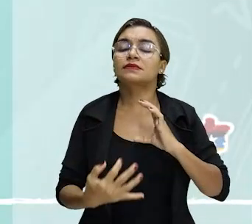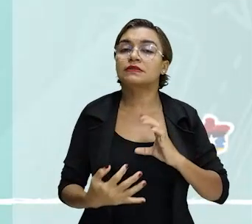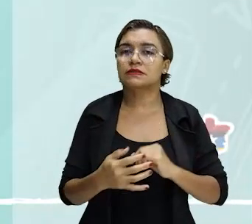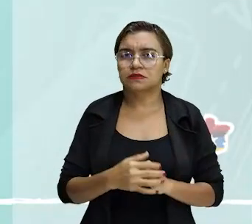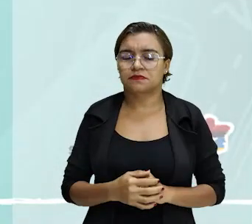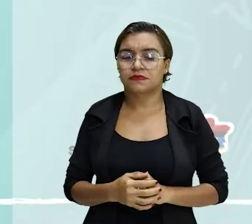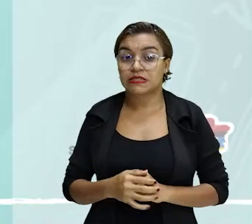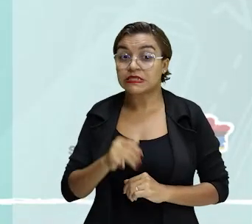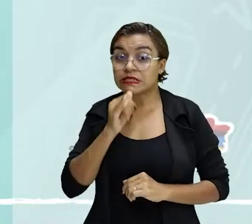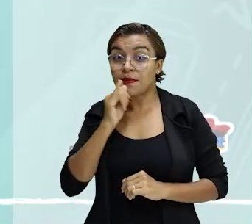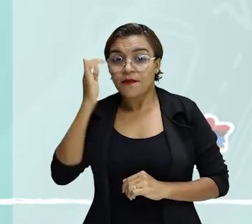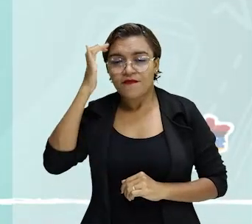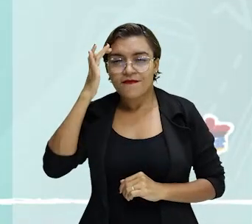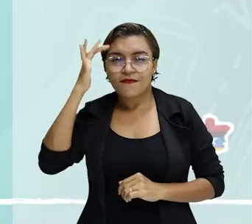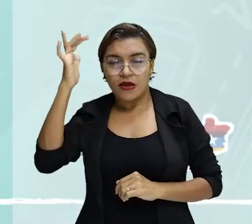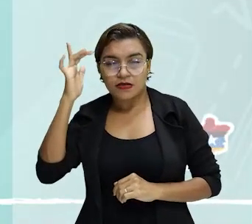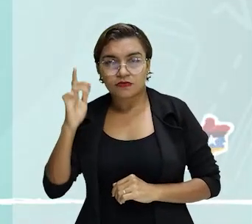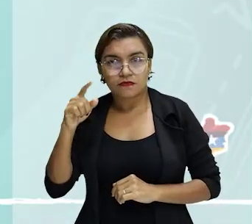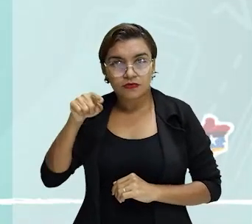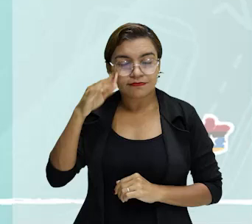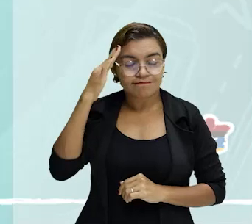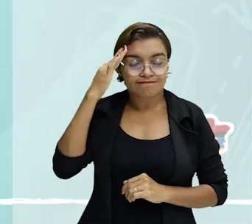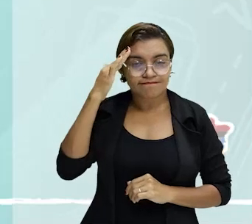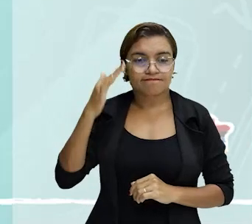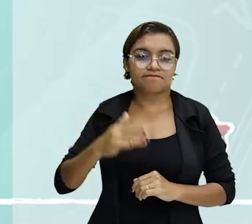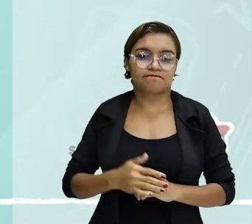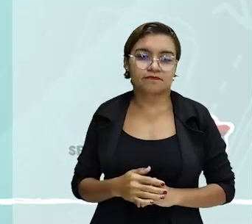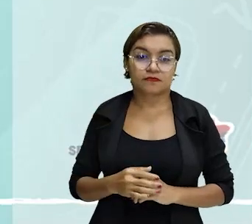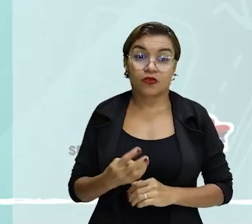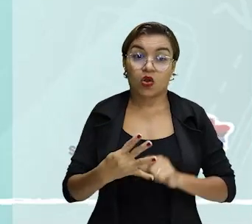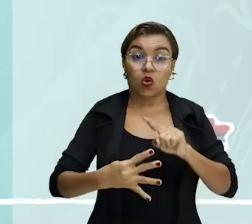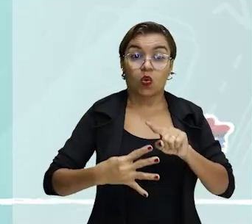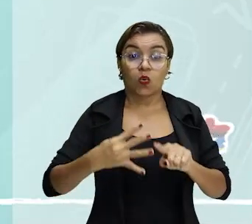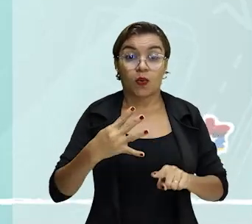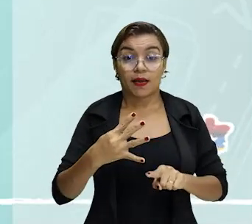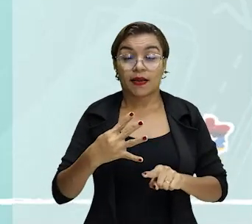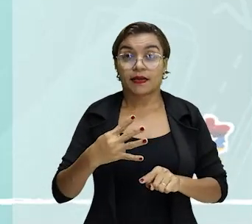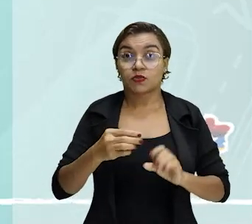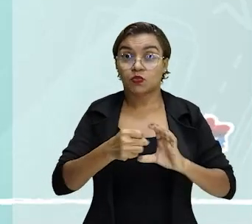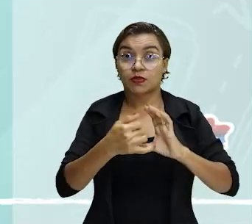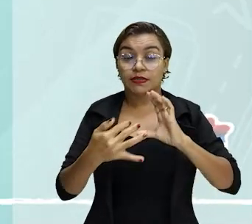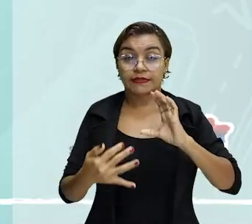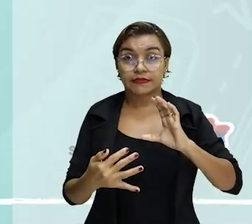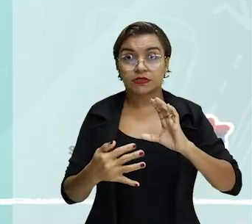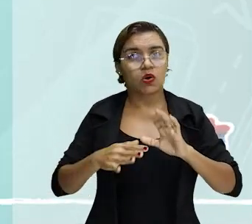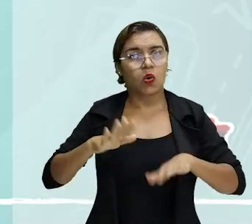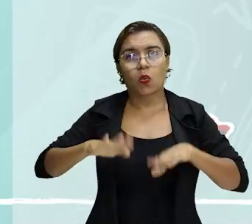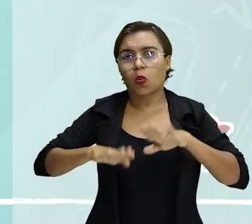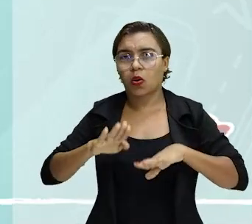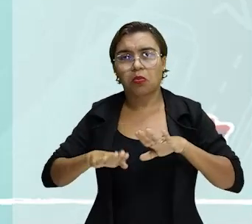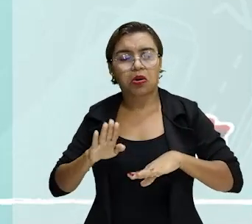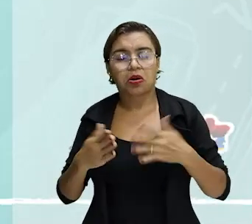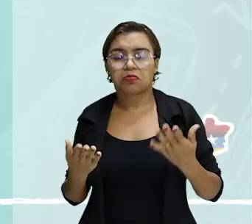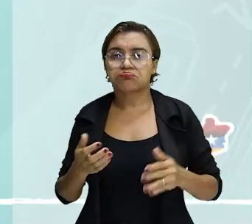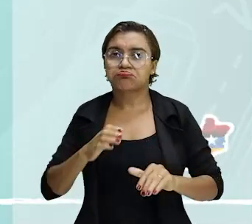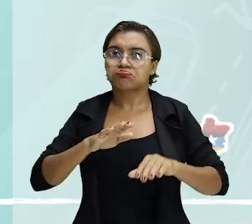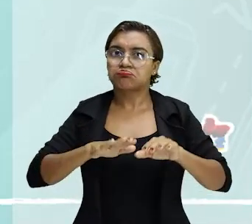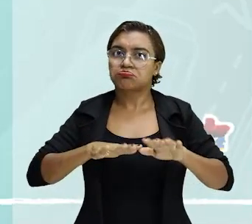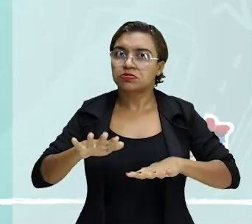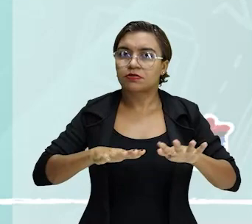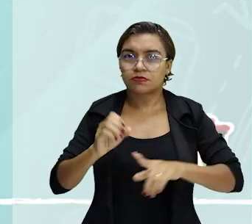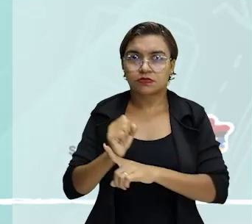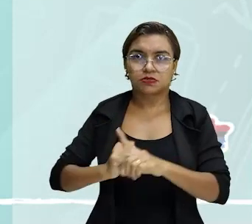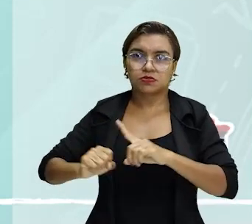ficar mais fácil ainda para você entender. 4 características que vão ter em qualquer movimento social, independentemente do tipo